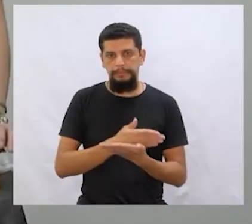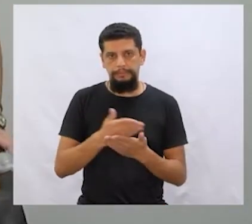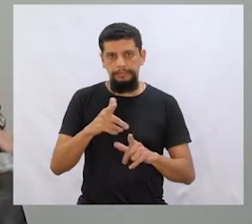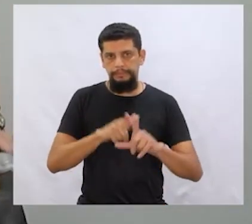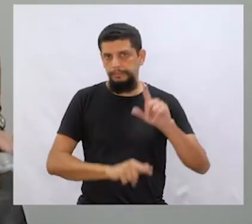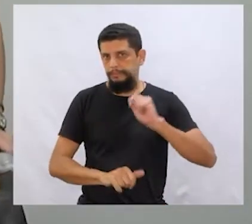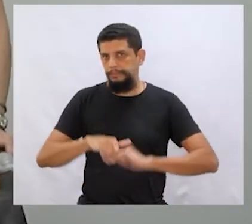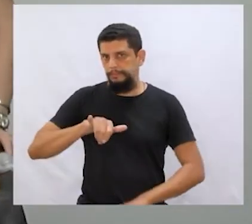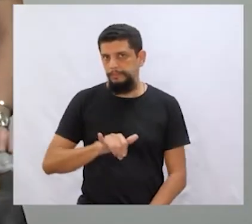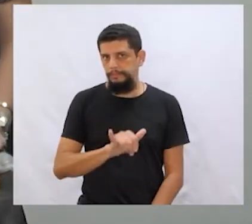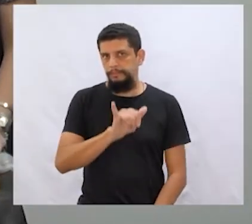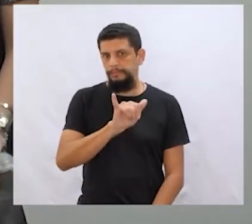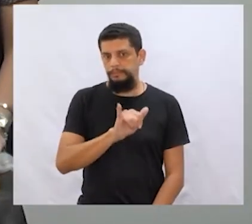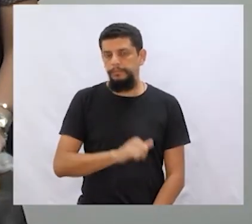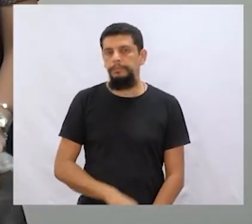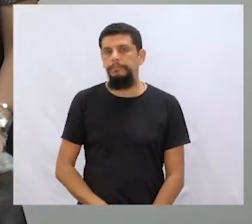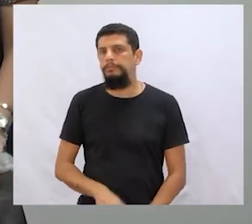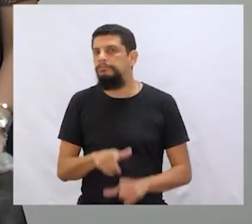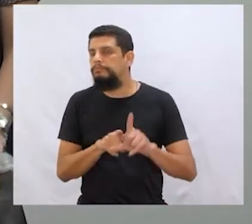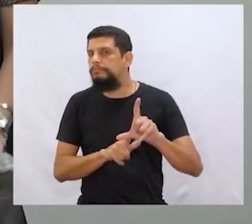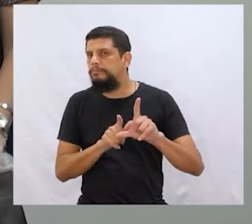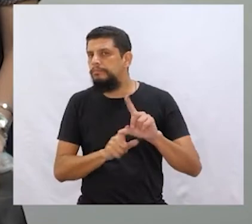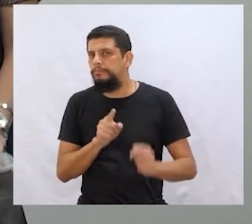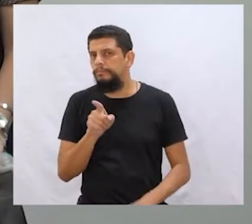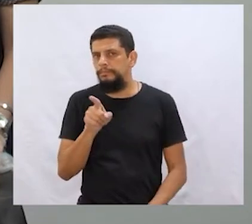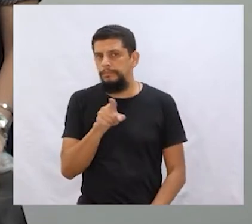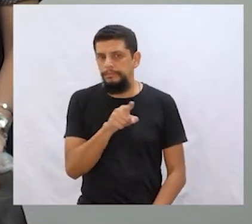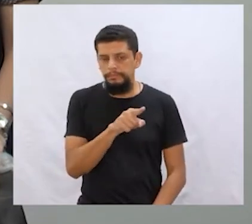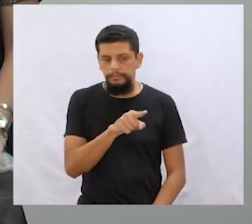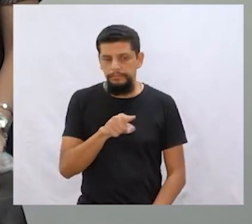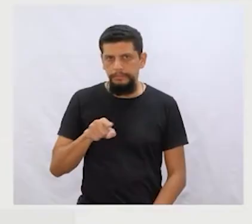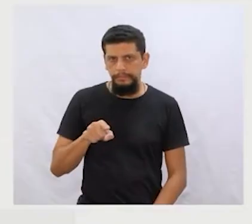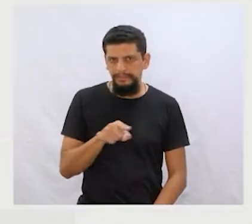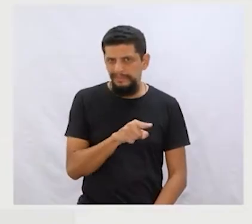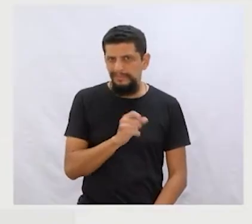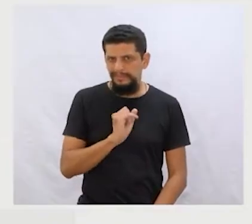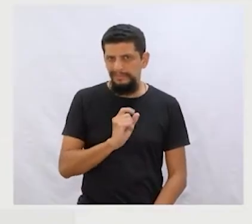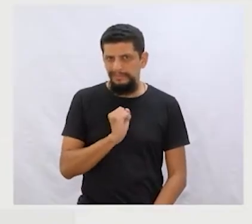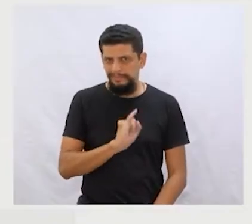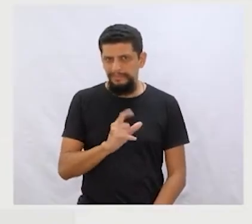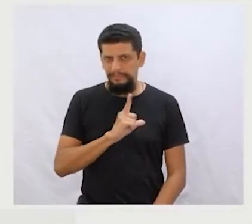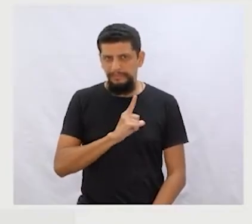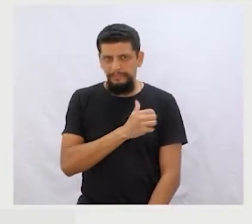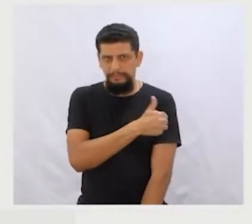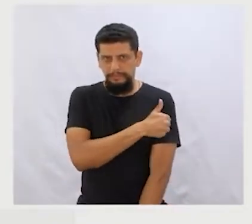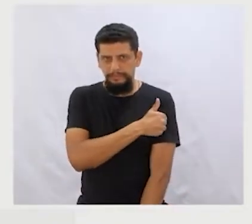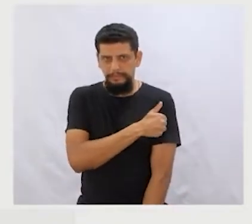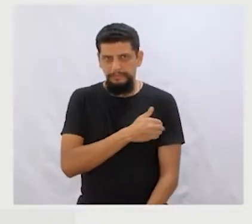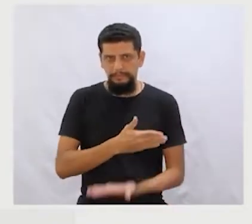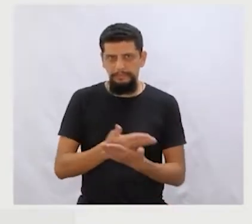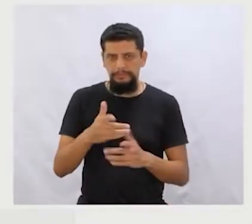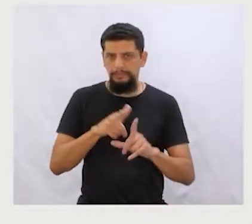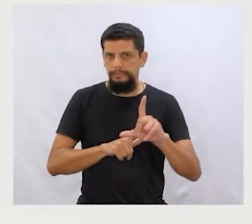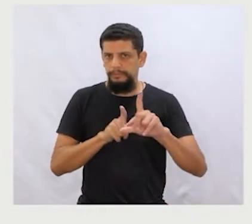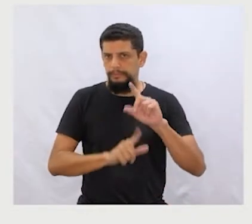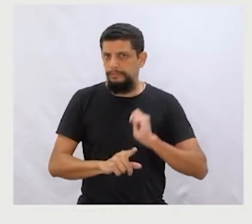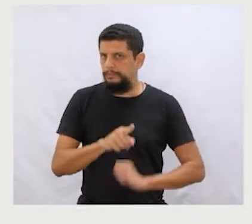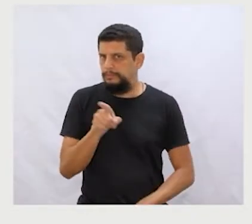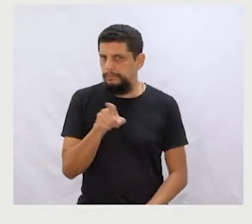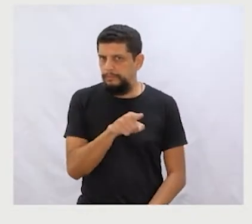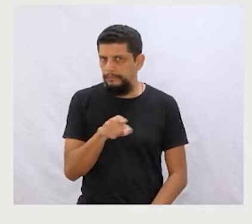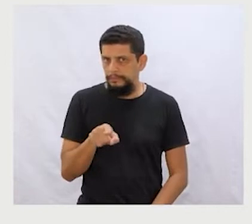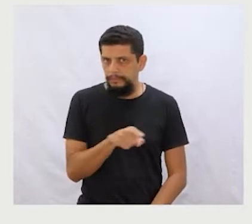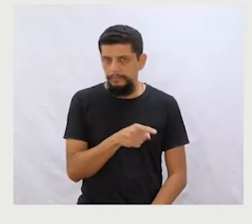Y. E com Z? Será que temos algum amigo que começa com a letra Z? Vamos